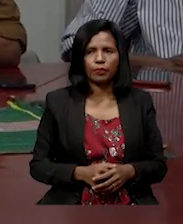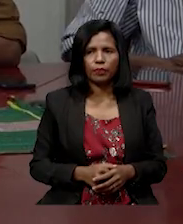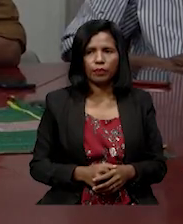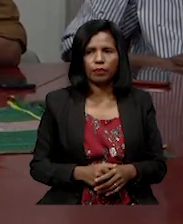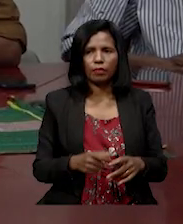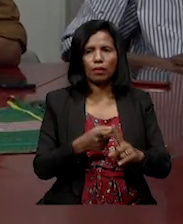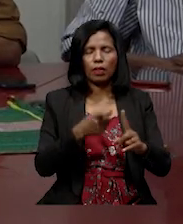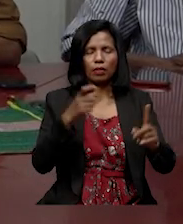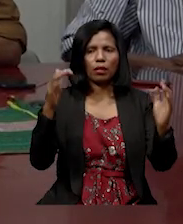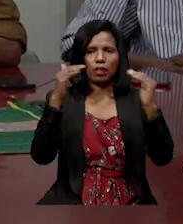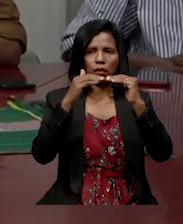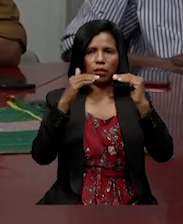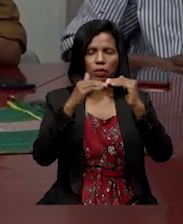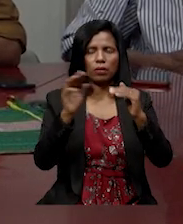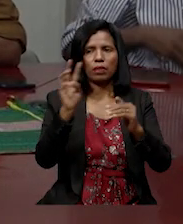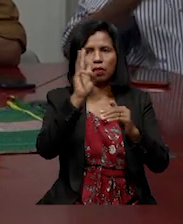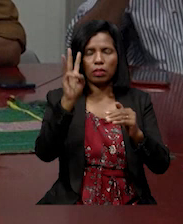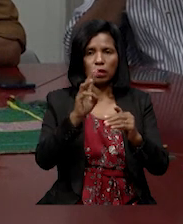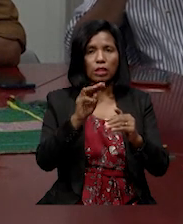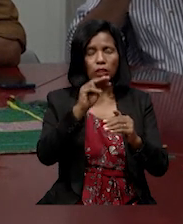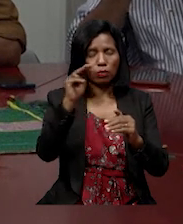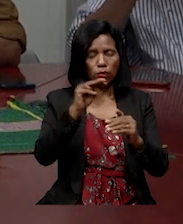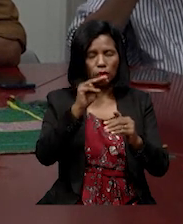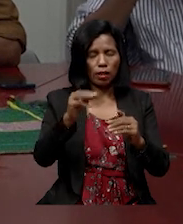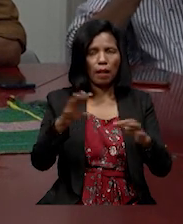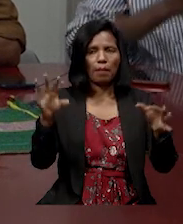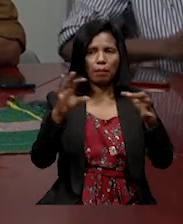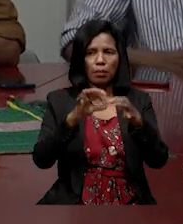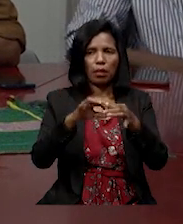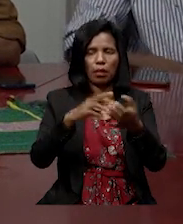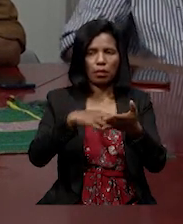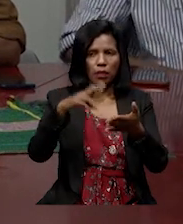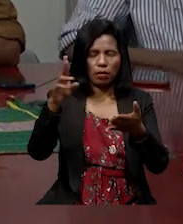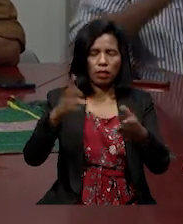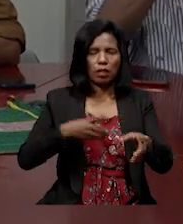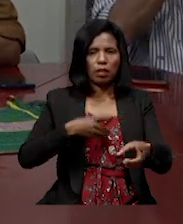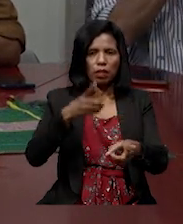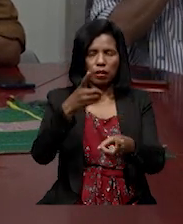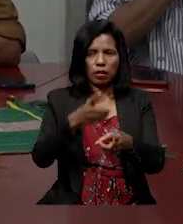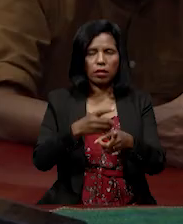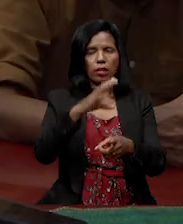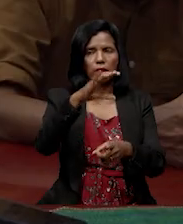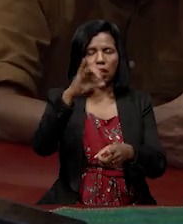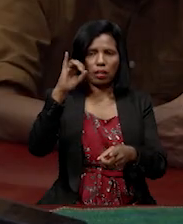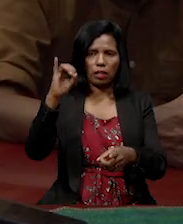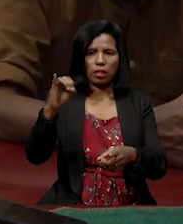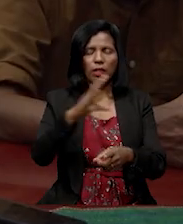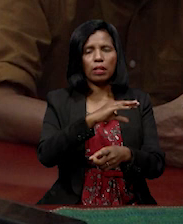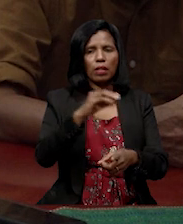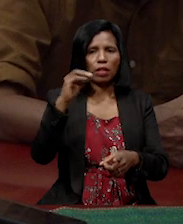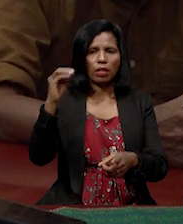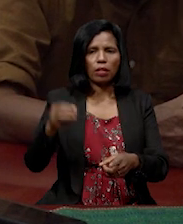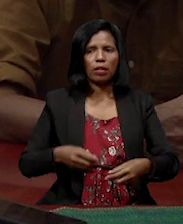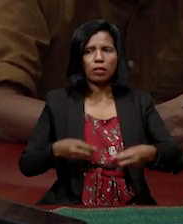Lihusi plenária extraordinária segunda né, membro do Conselho de Imprensa aprova pedido direito dispensa para exercício husi funções no